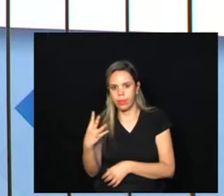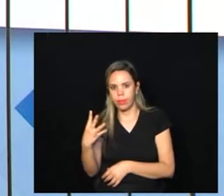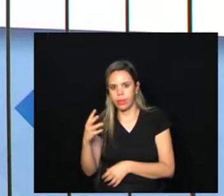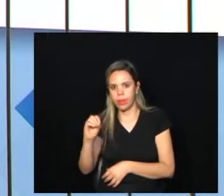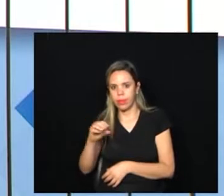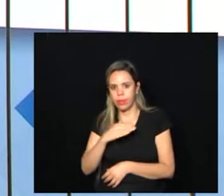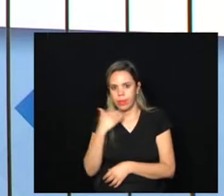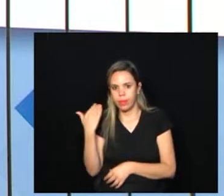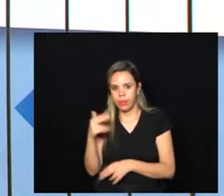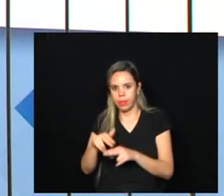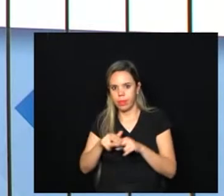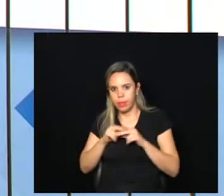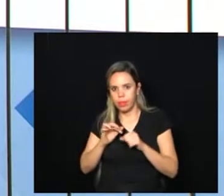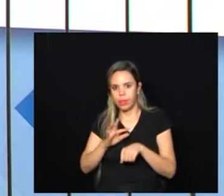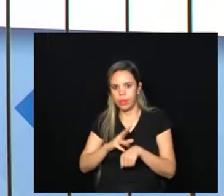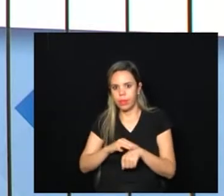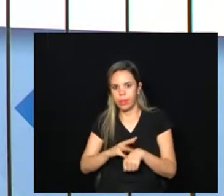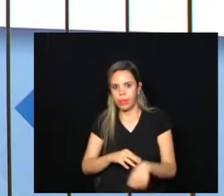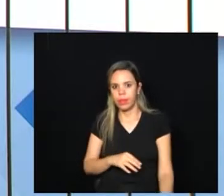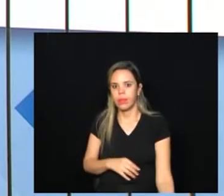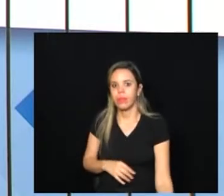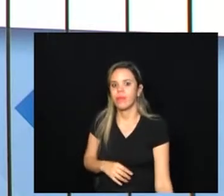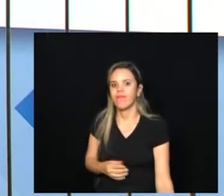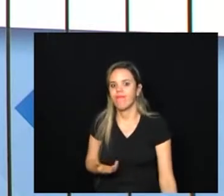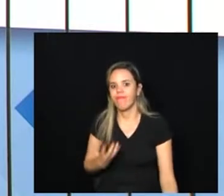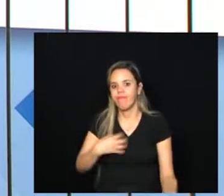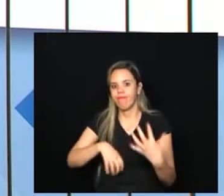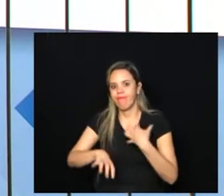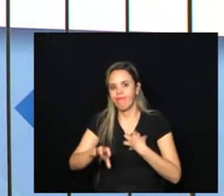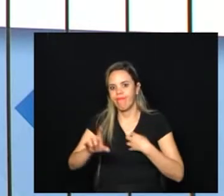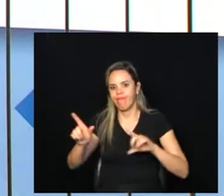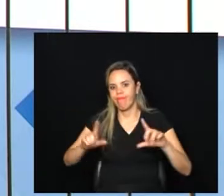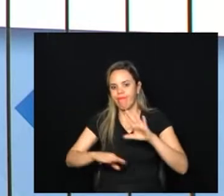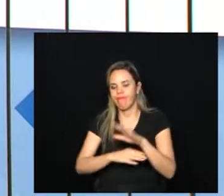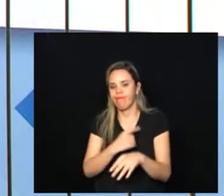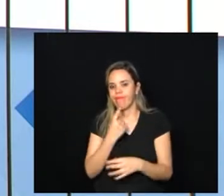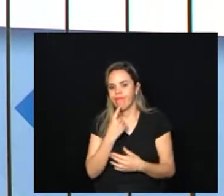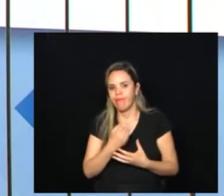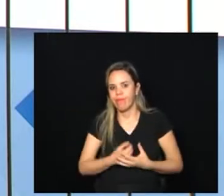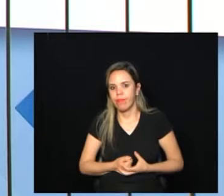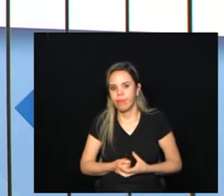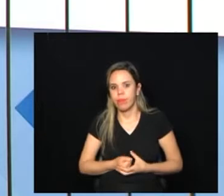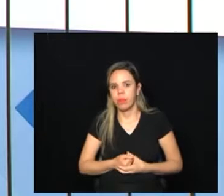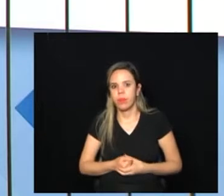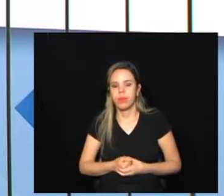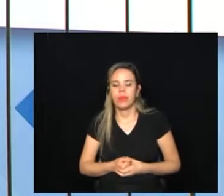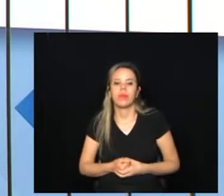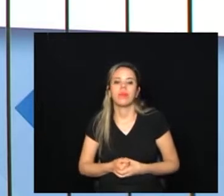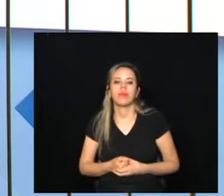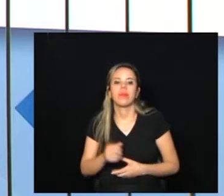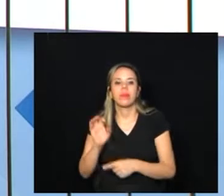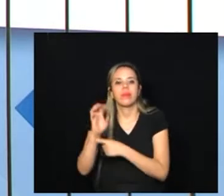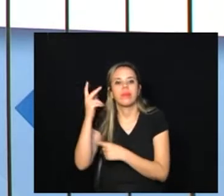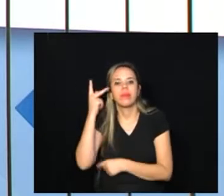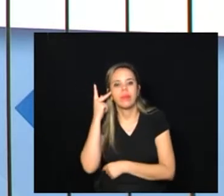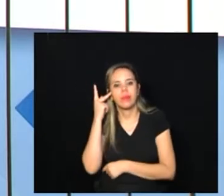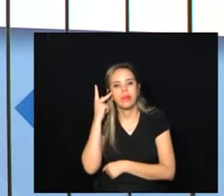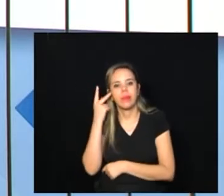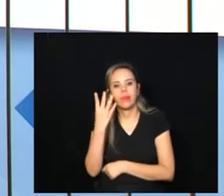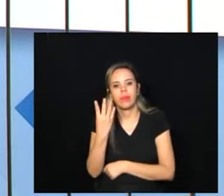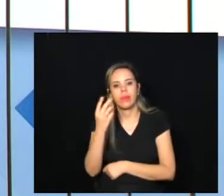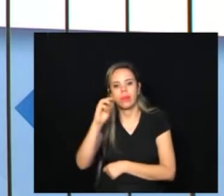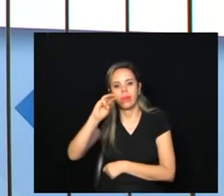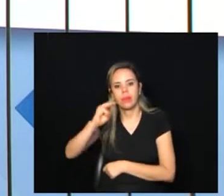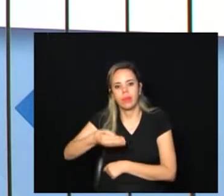589.240 óbitos devido à doença e ficam aqui as condolências da TV Câmara Campinas. No estado de São Paulo,